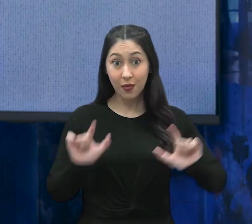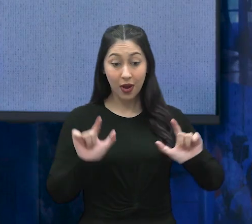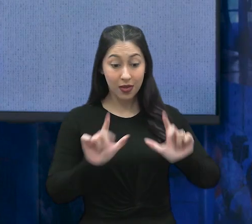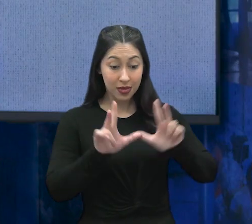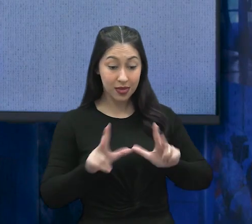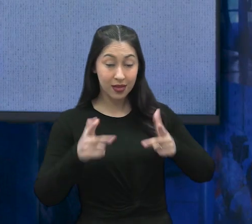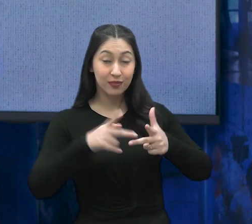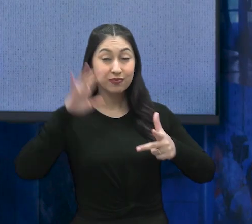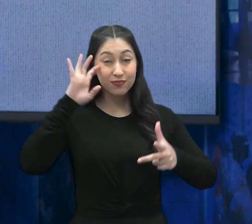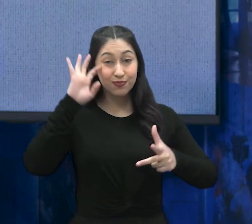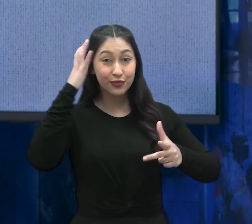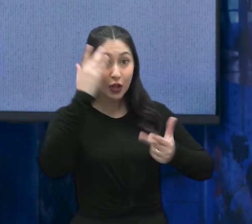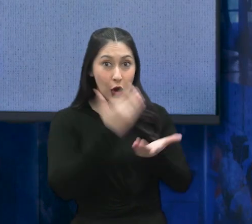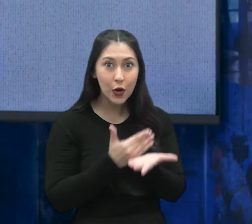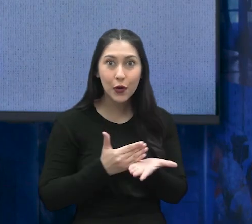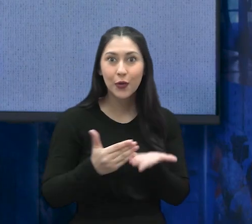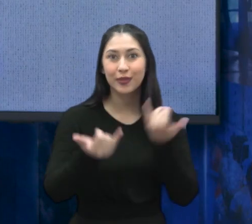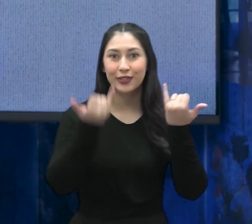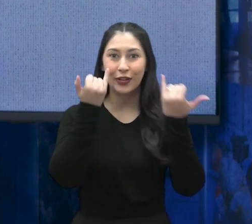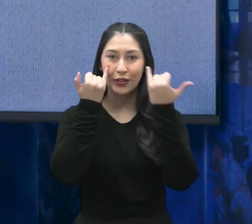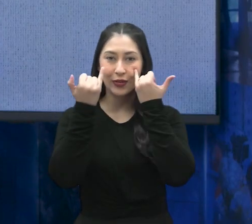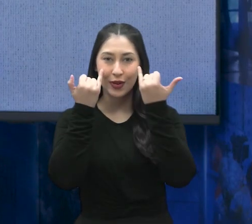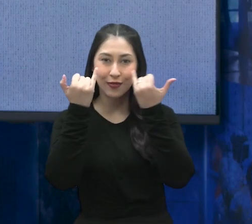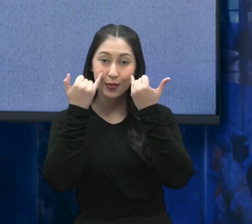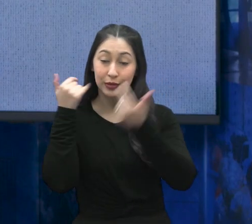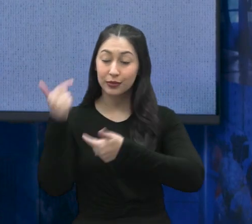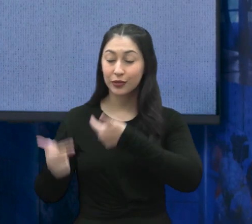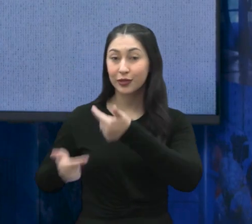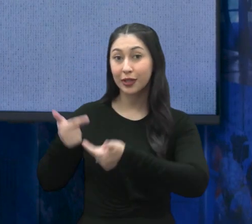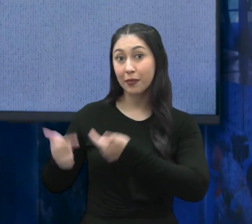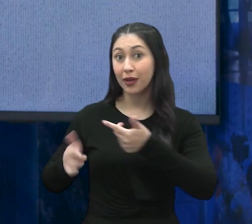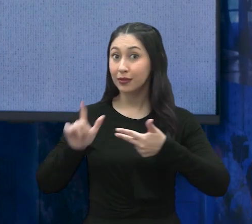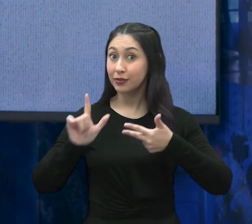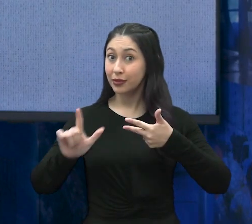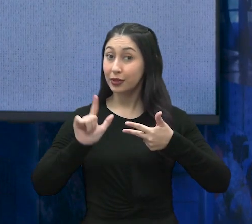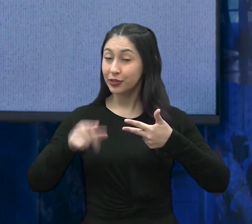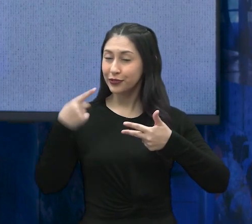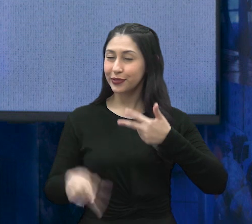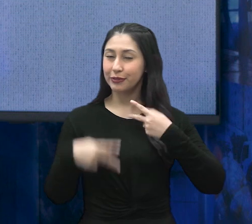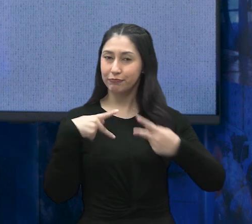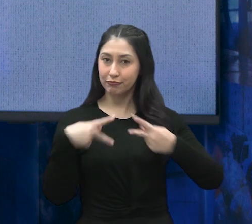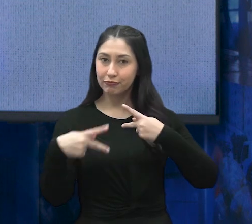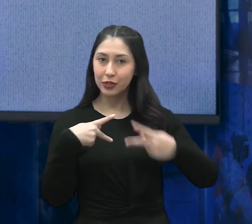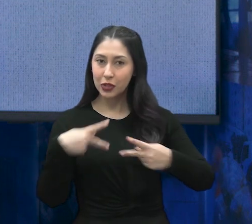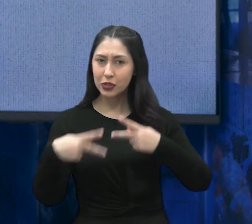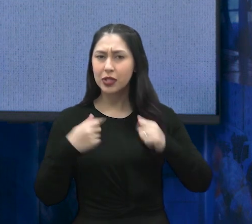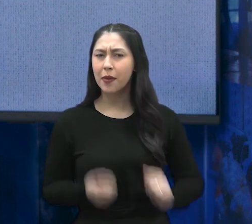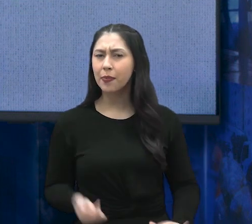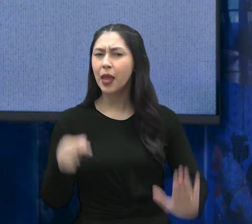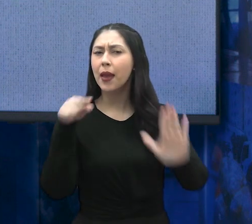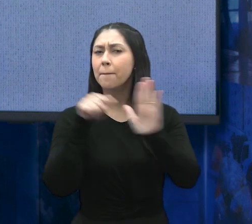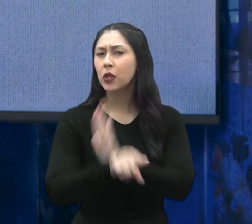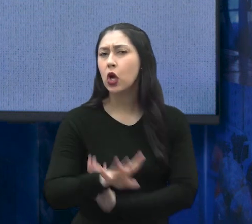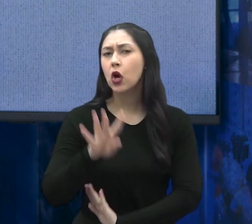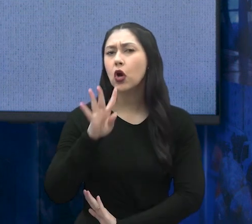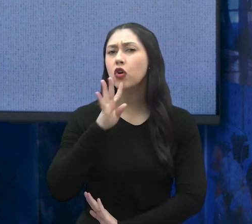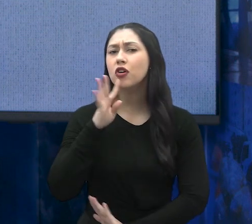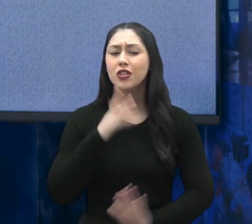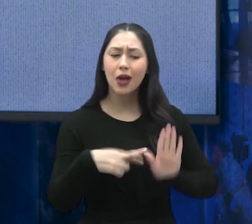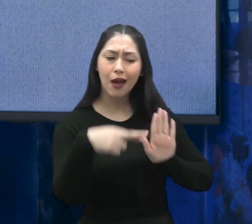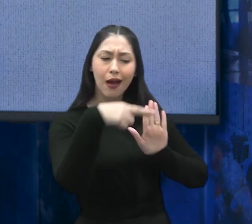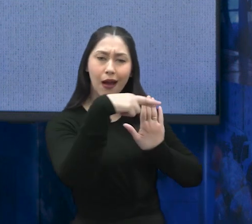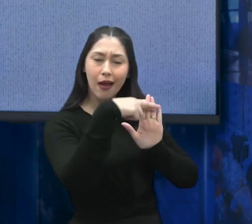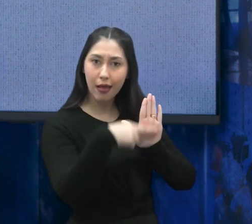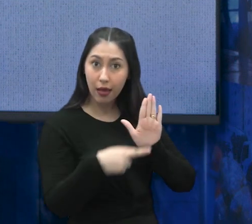Ação parlamentar na área, trazendo informação sobre o serviço do Legislativo na nossa cidade. Você sabe quais são os critérios